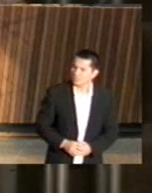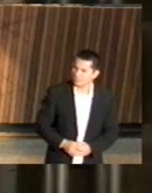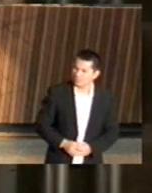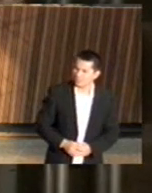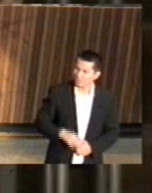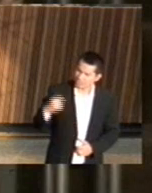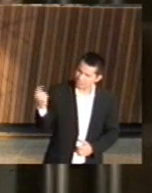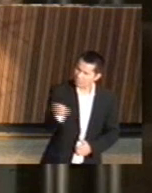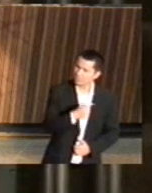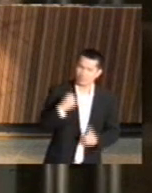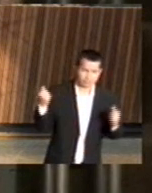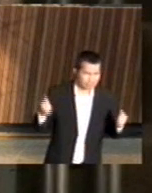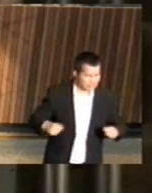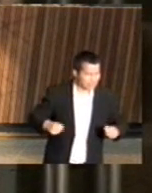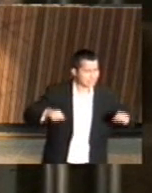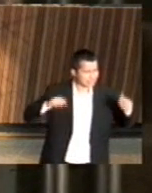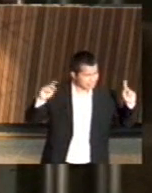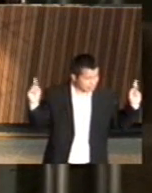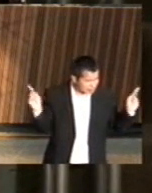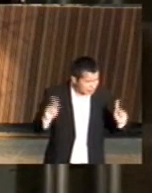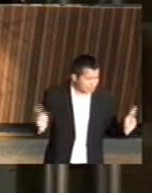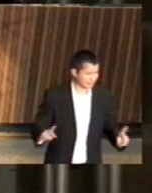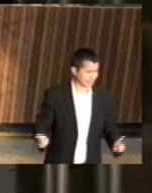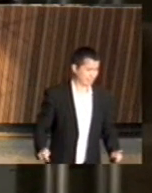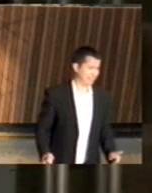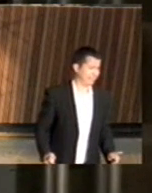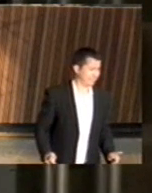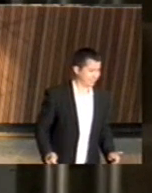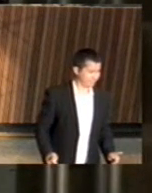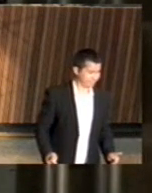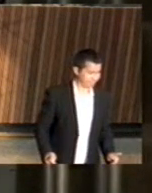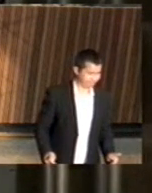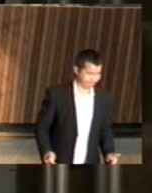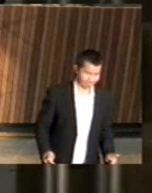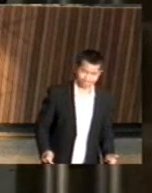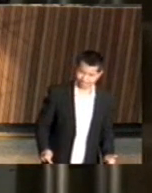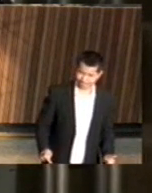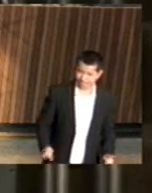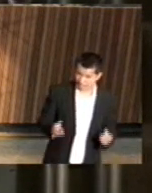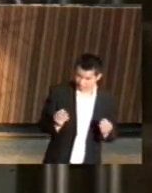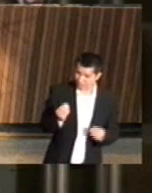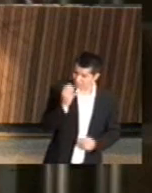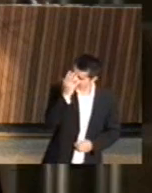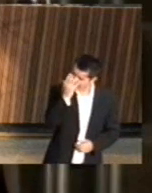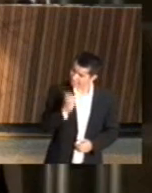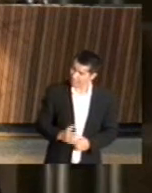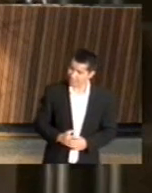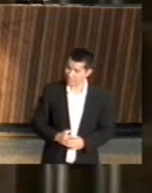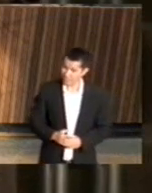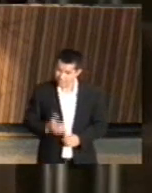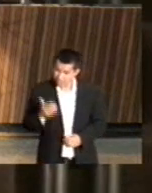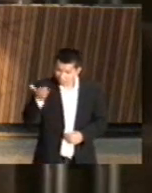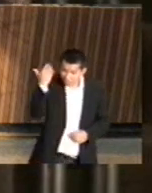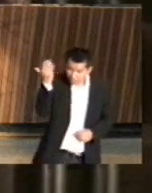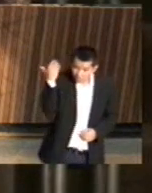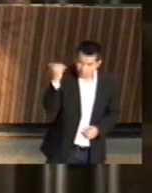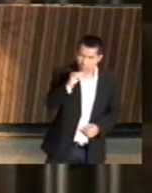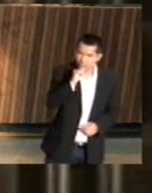Eu conheço famílias que moram na mesma cidade e não se